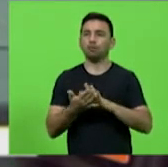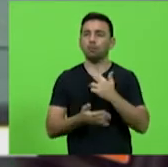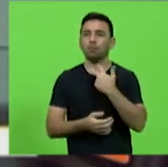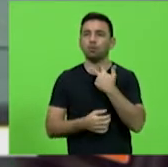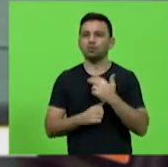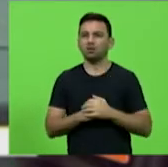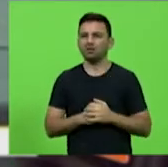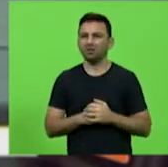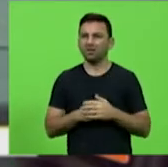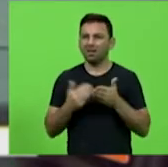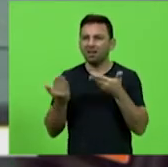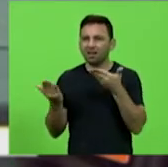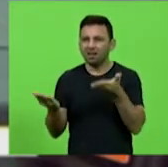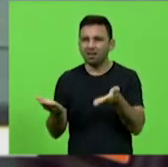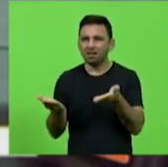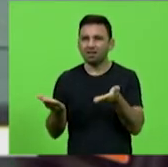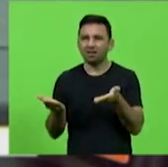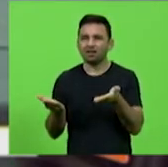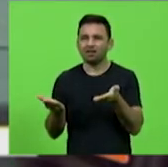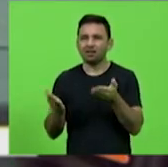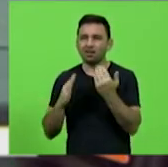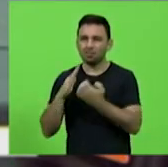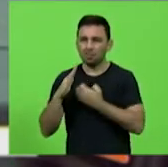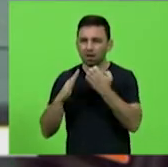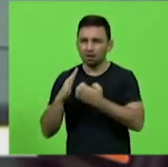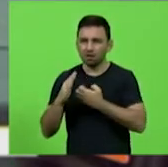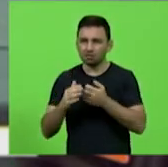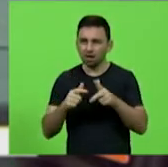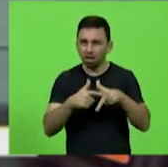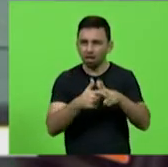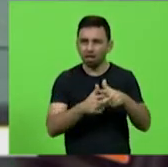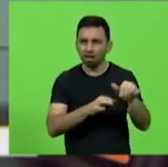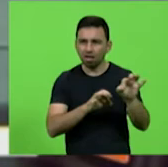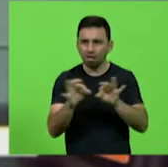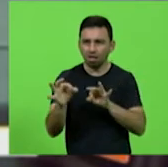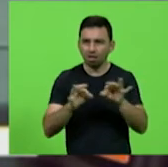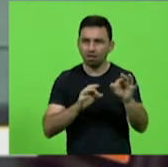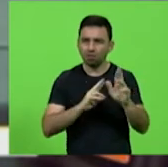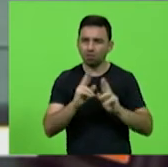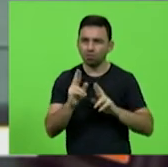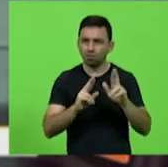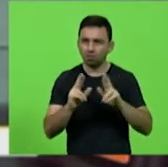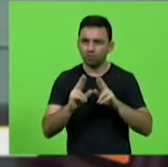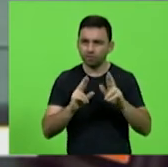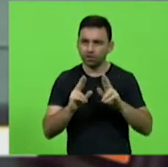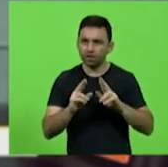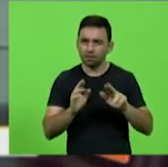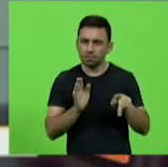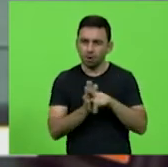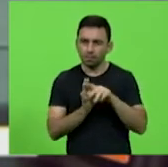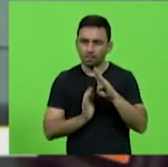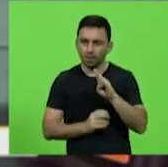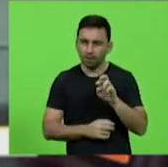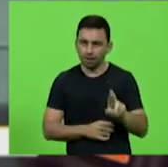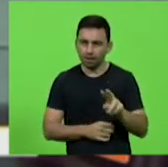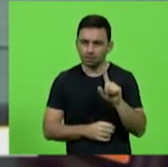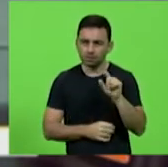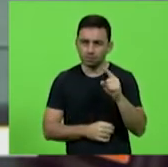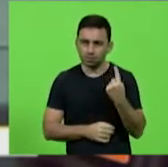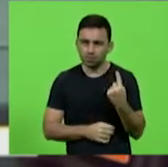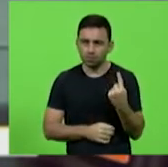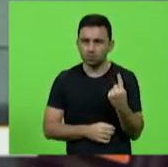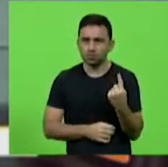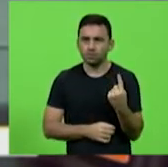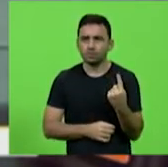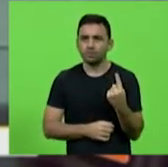Arteris, a concessionária que faz a manutenção das rodovias da BR-101,